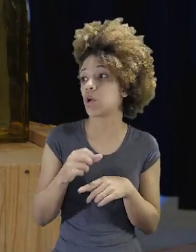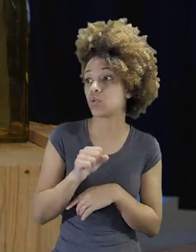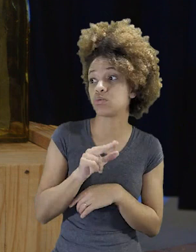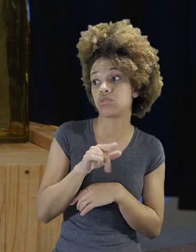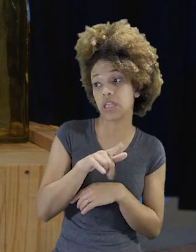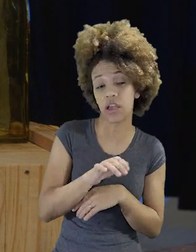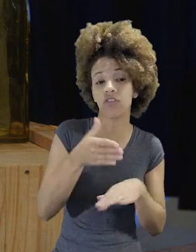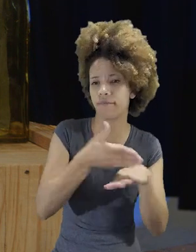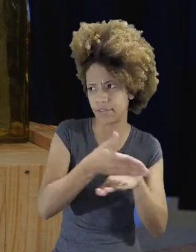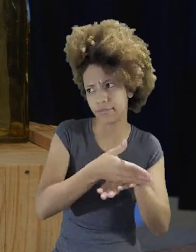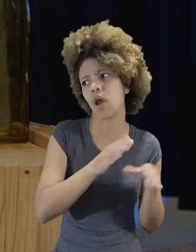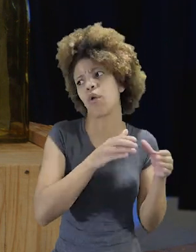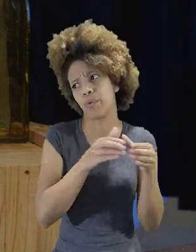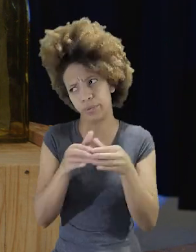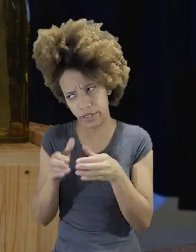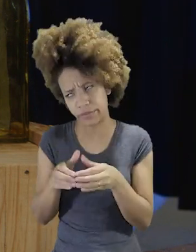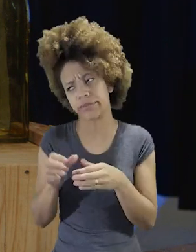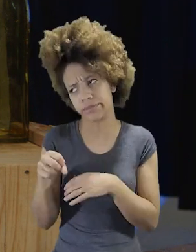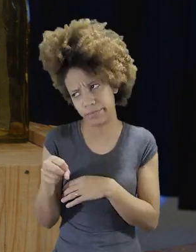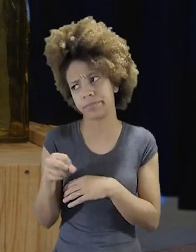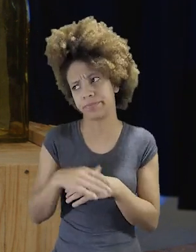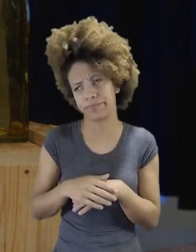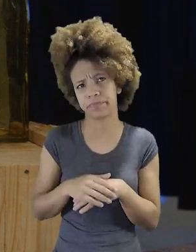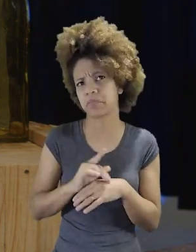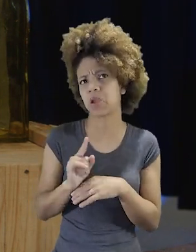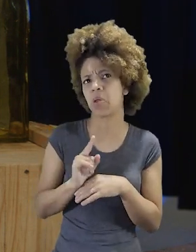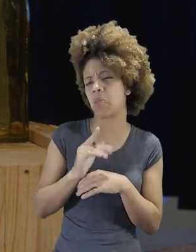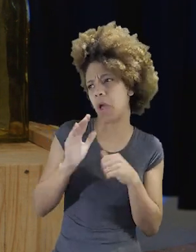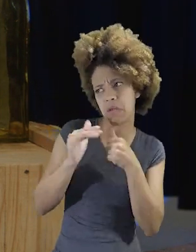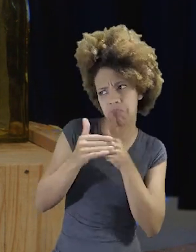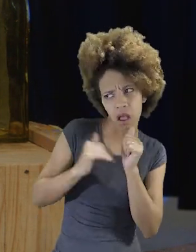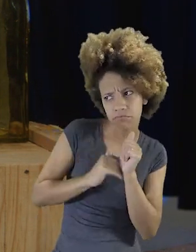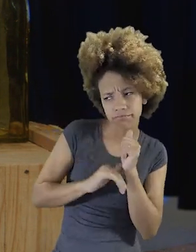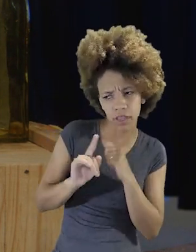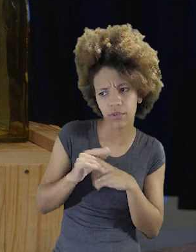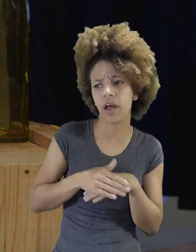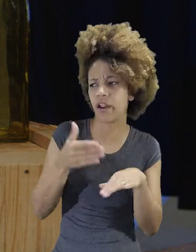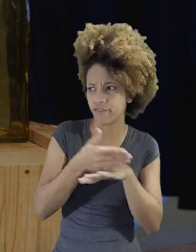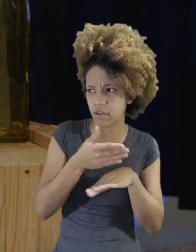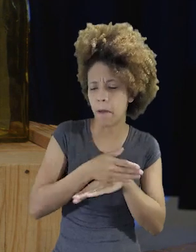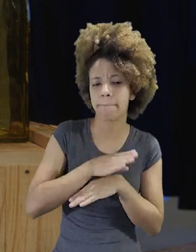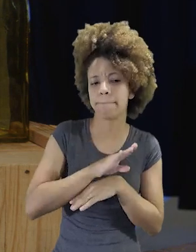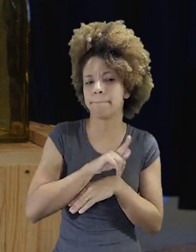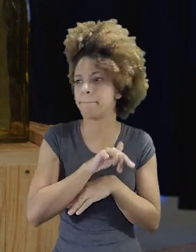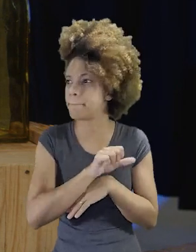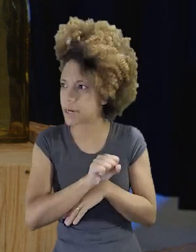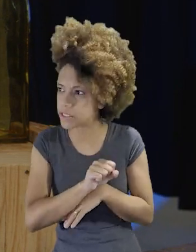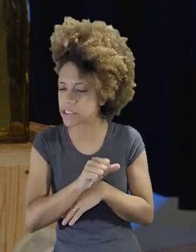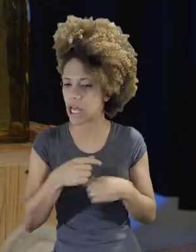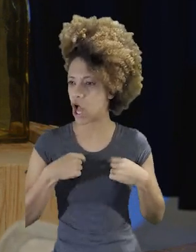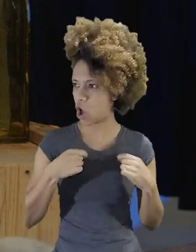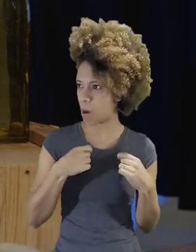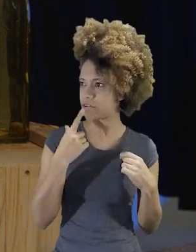o surinart era um cara envolvido com gangues aí não é não devolvido com os